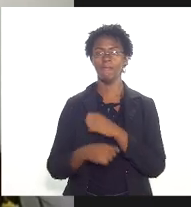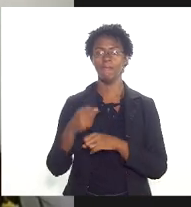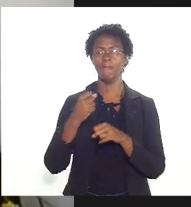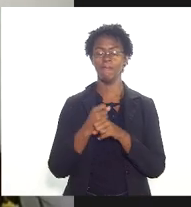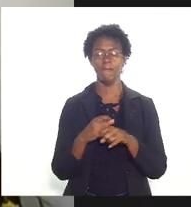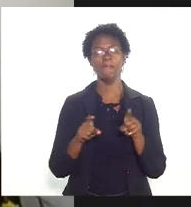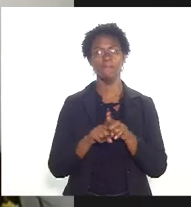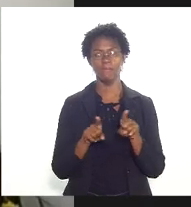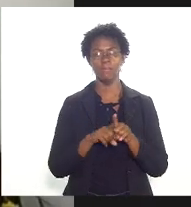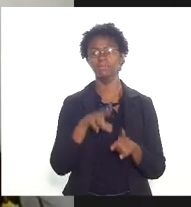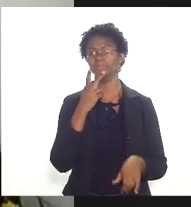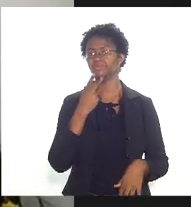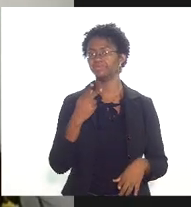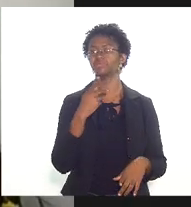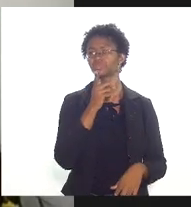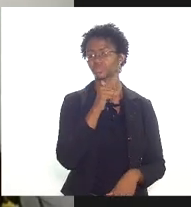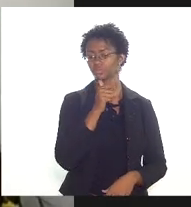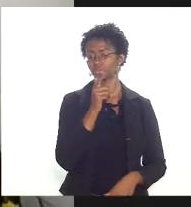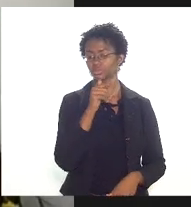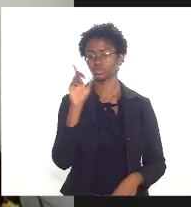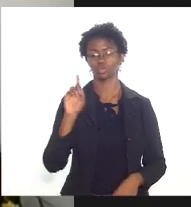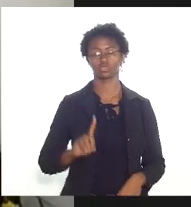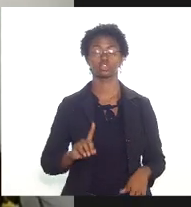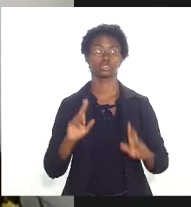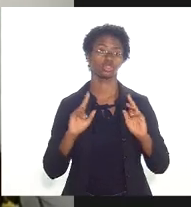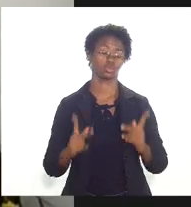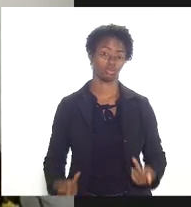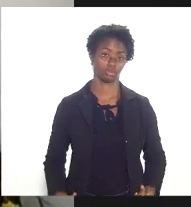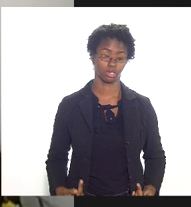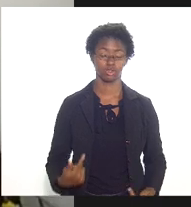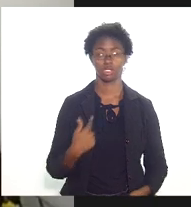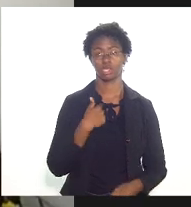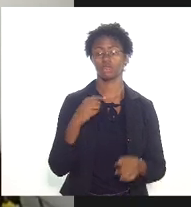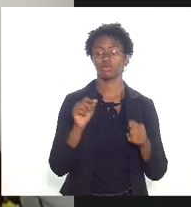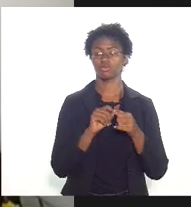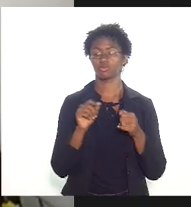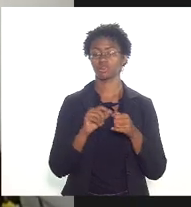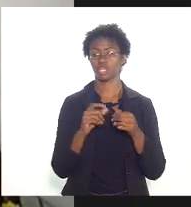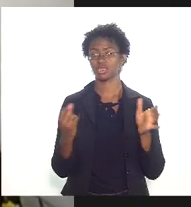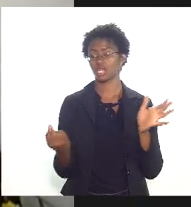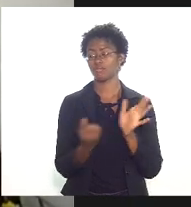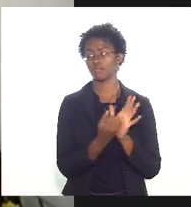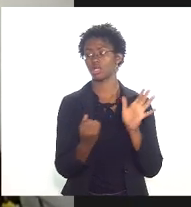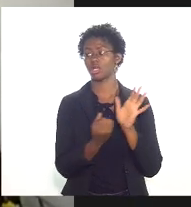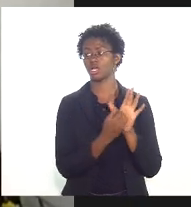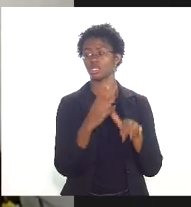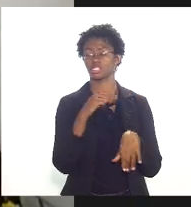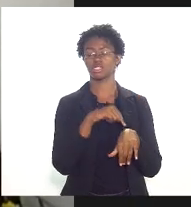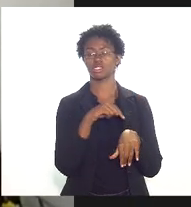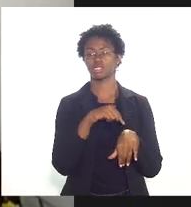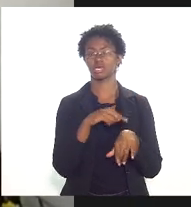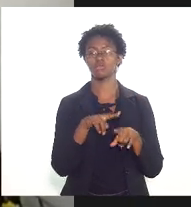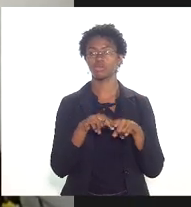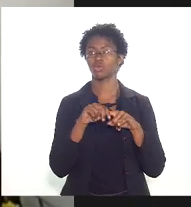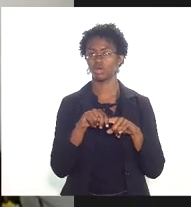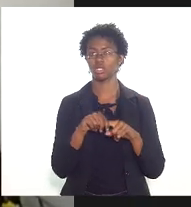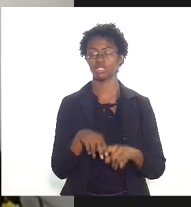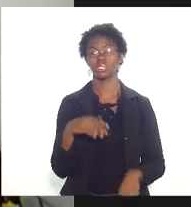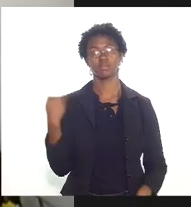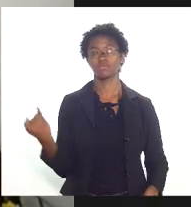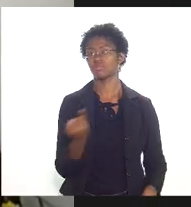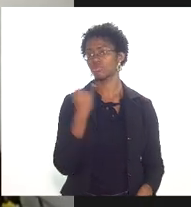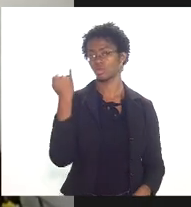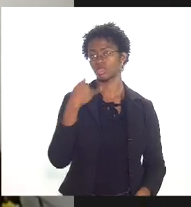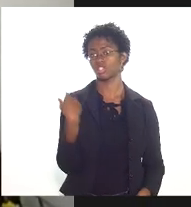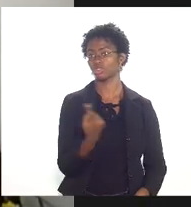sobre a água como direito humano eu tô fazendo essa marcação temporal porque essencial